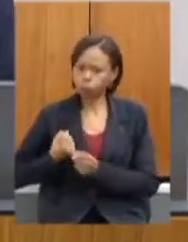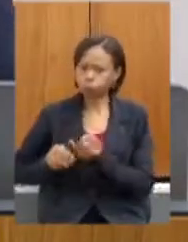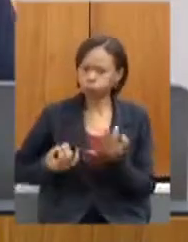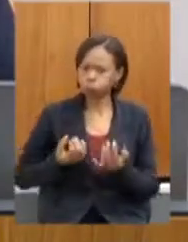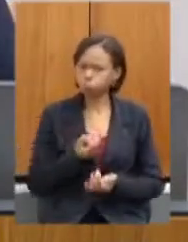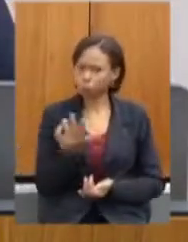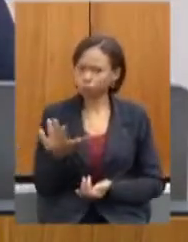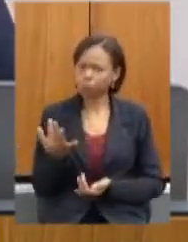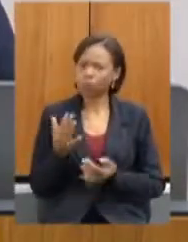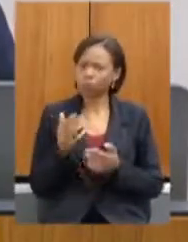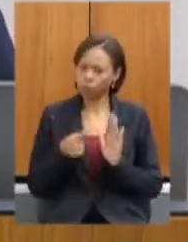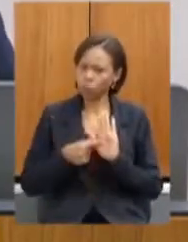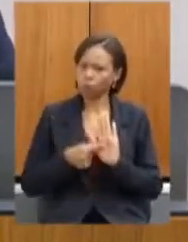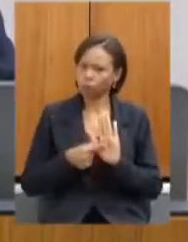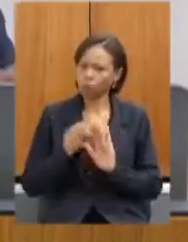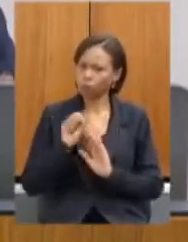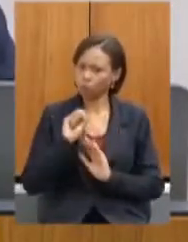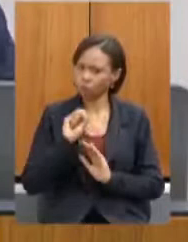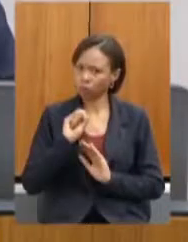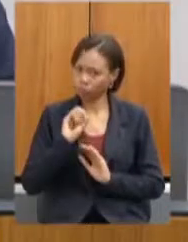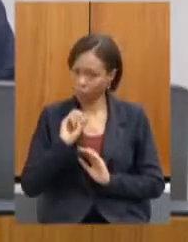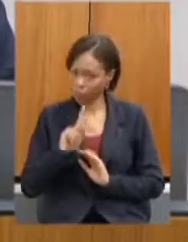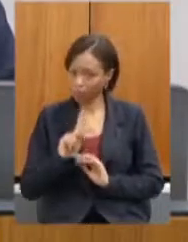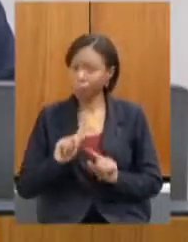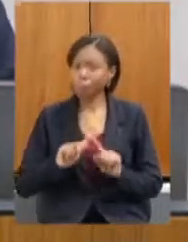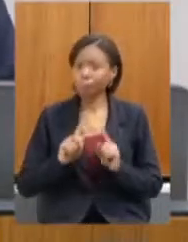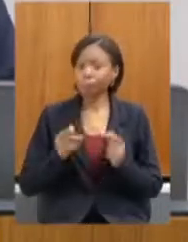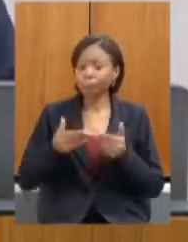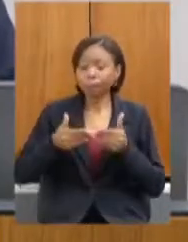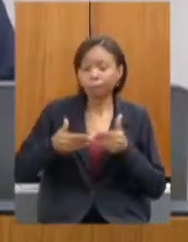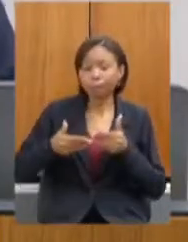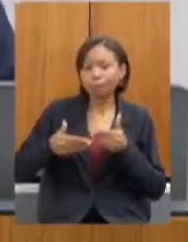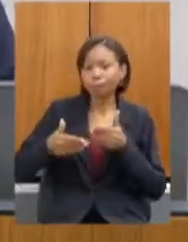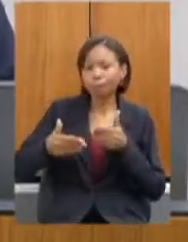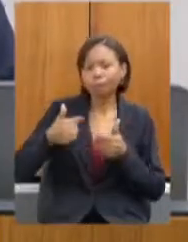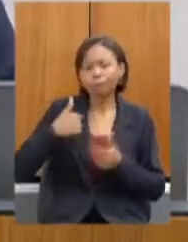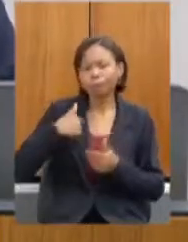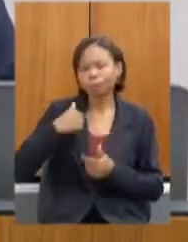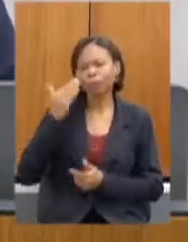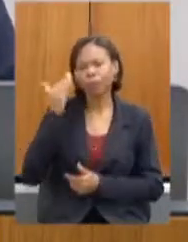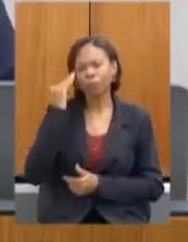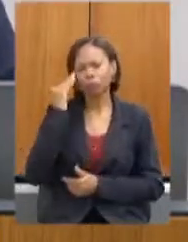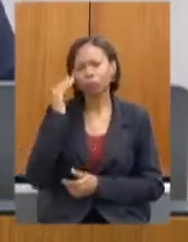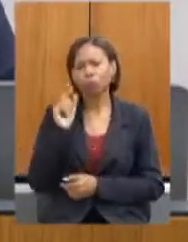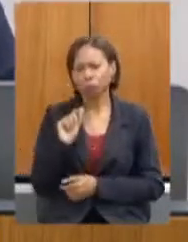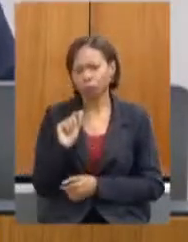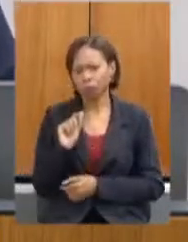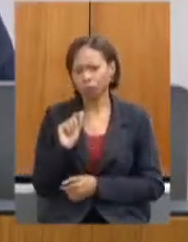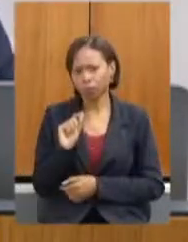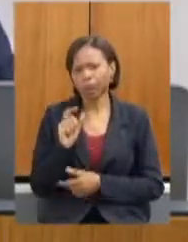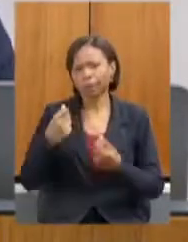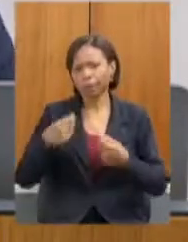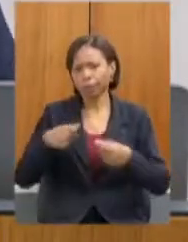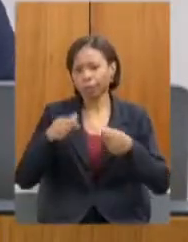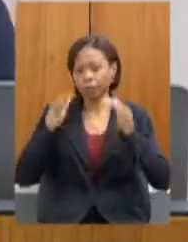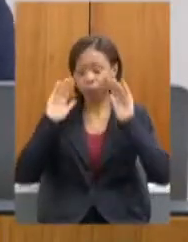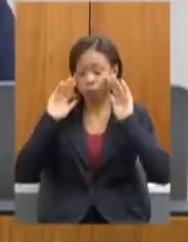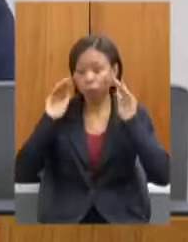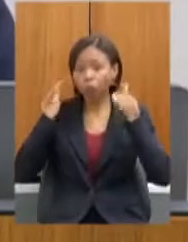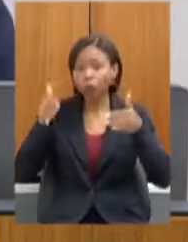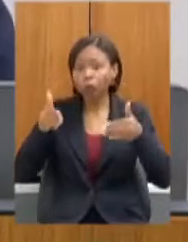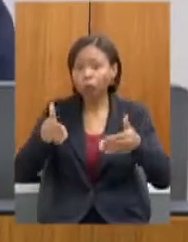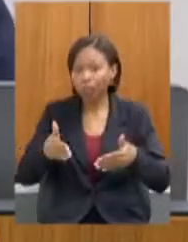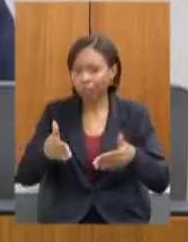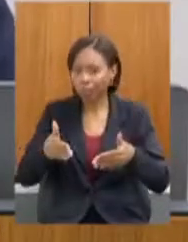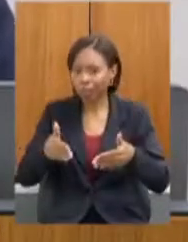são inquestionáveis agora que a partir de agora e eu entendo de que nós devemos focar nessa questão